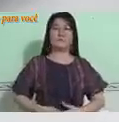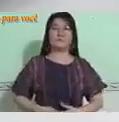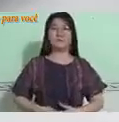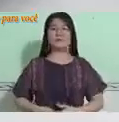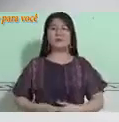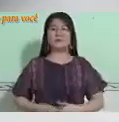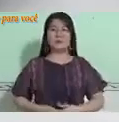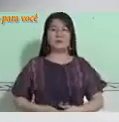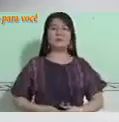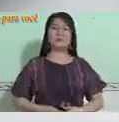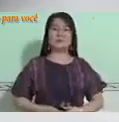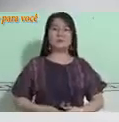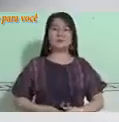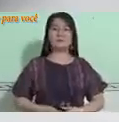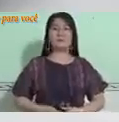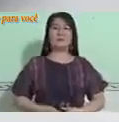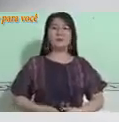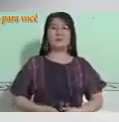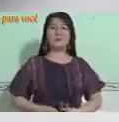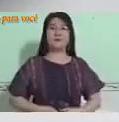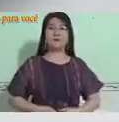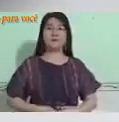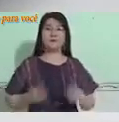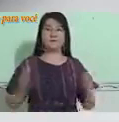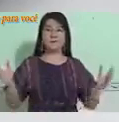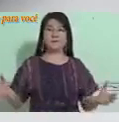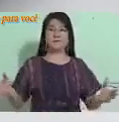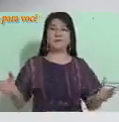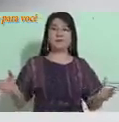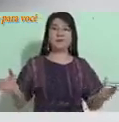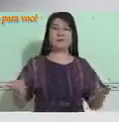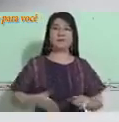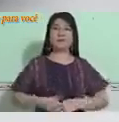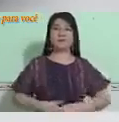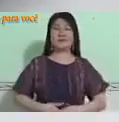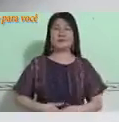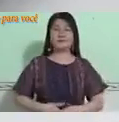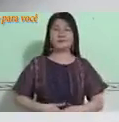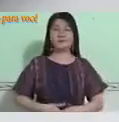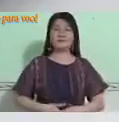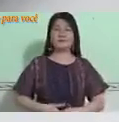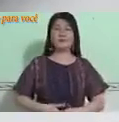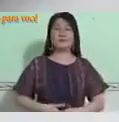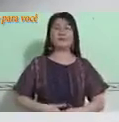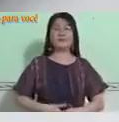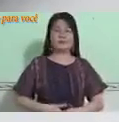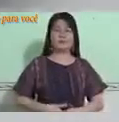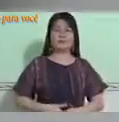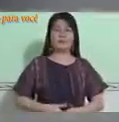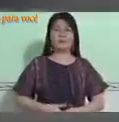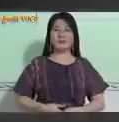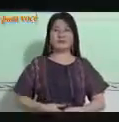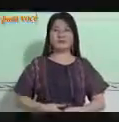em pessoas que apresentam as seguintes condições: 2 pontos, insuficiência respiratória, ponto e vírgula, doença